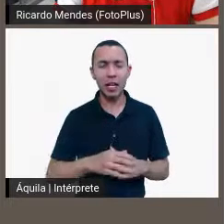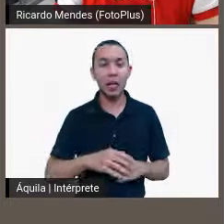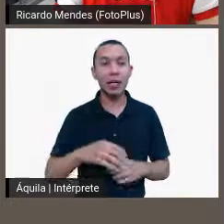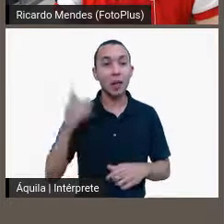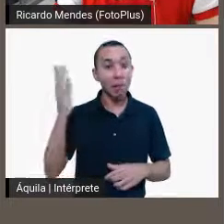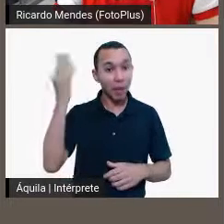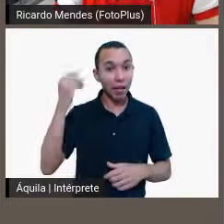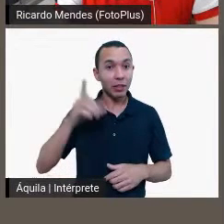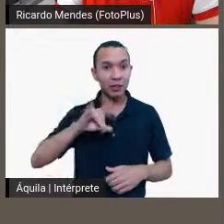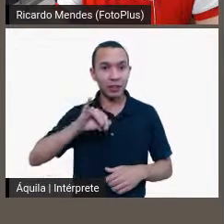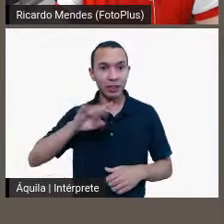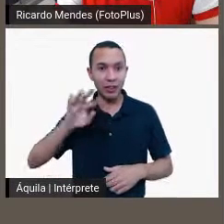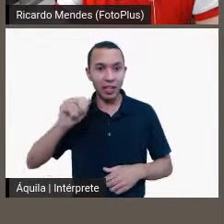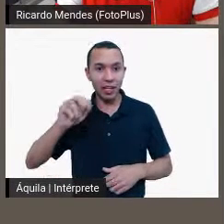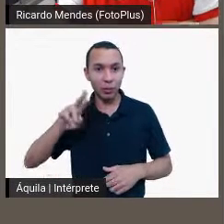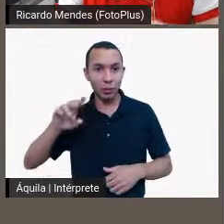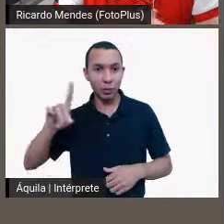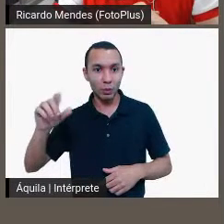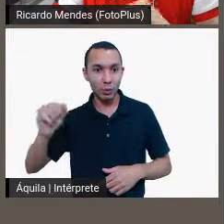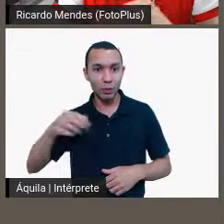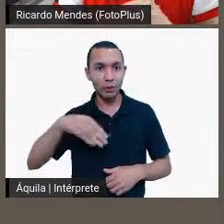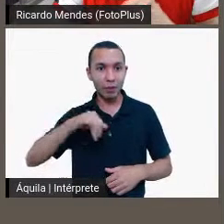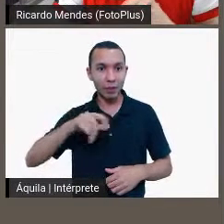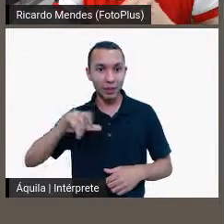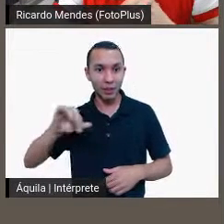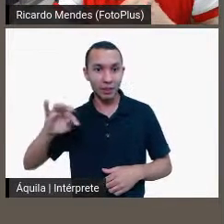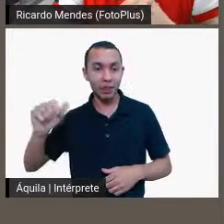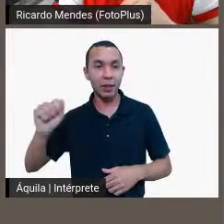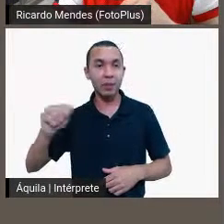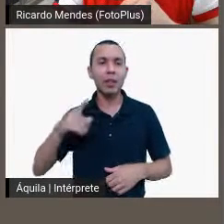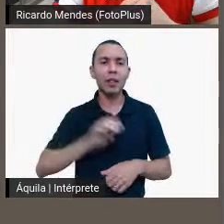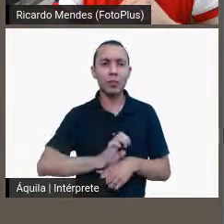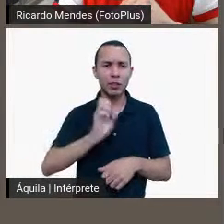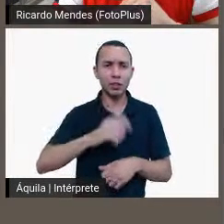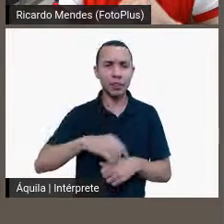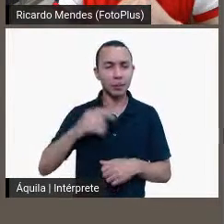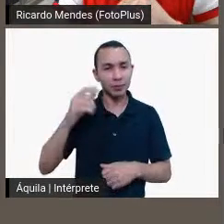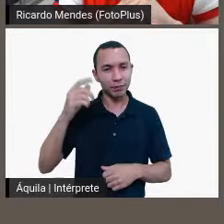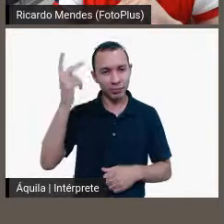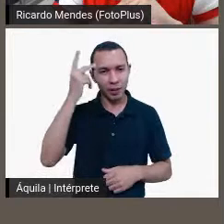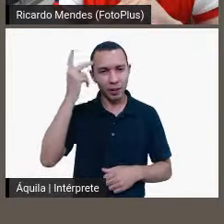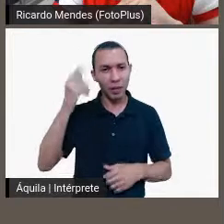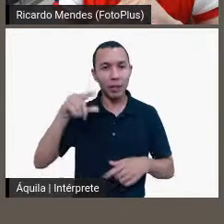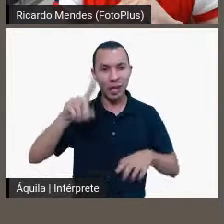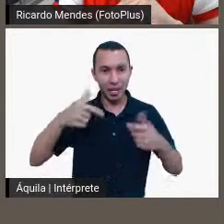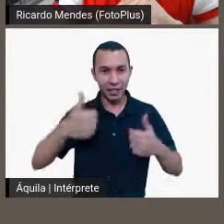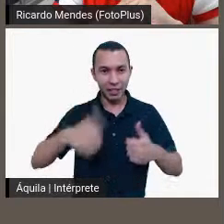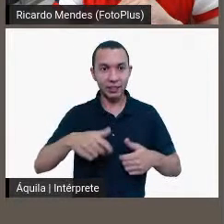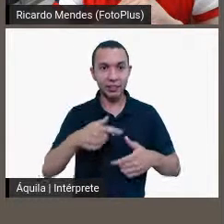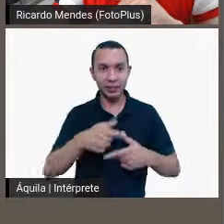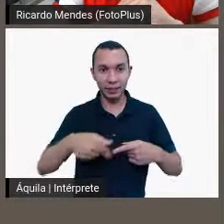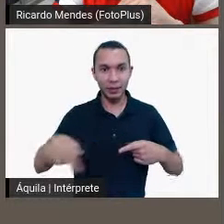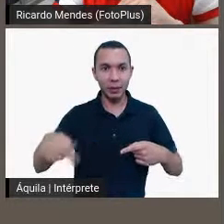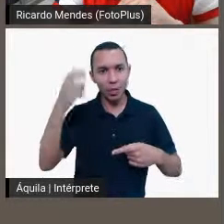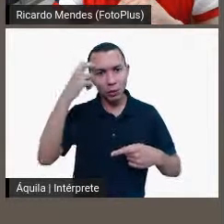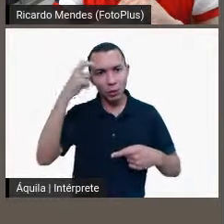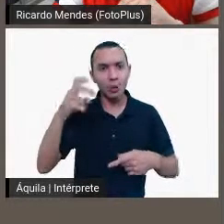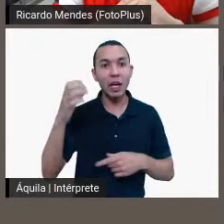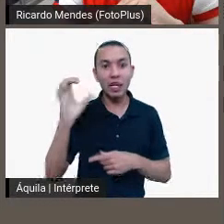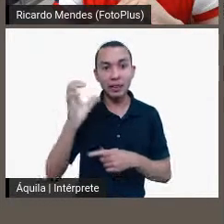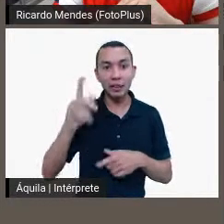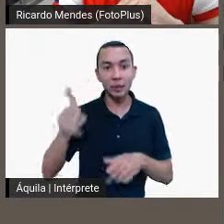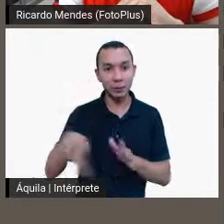militar. Por outro, na esfera do Estado de São Paulo, nas comemorações dos 50 anos da semana, com apoio da Secretaria de Cultura, Ciência e Tecnologia do